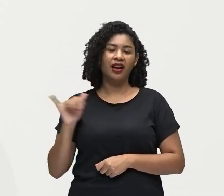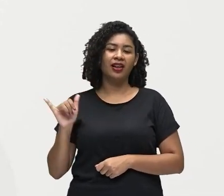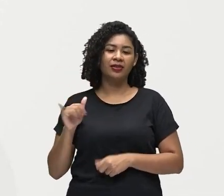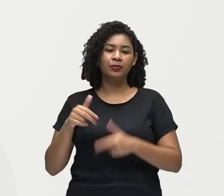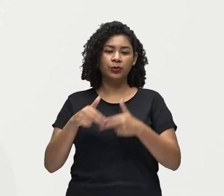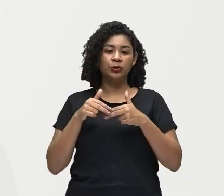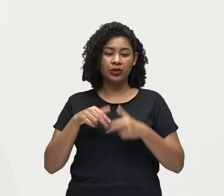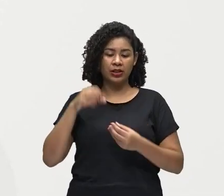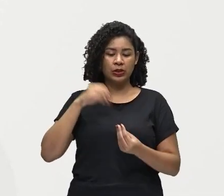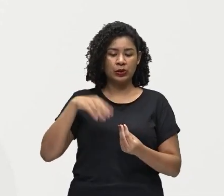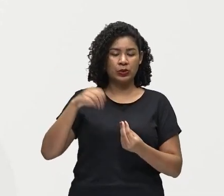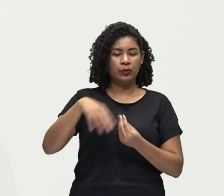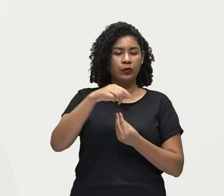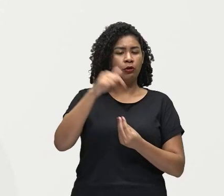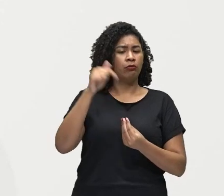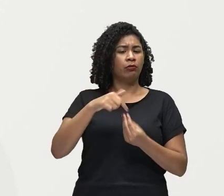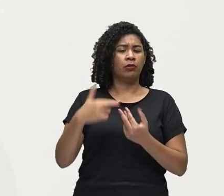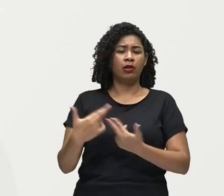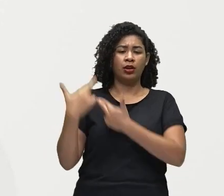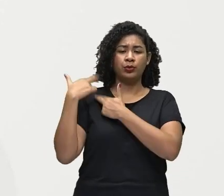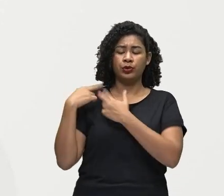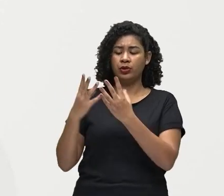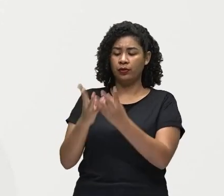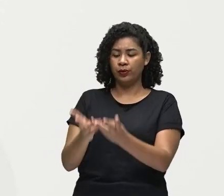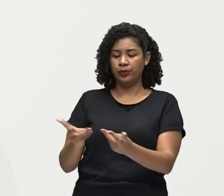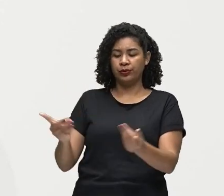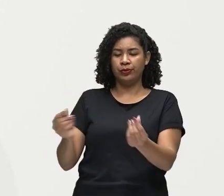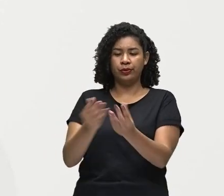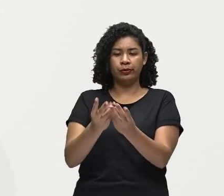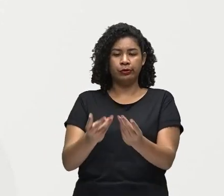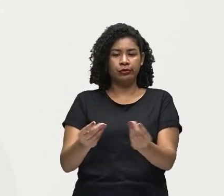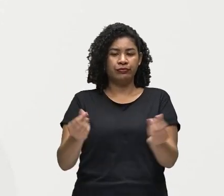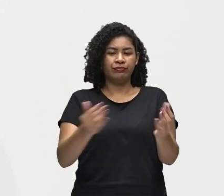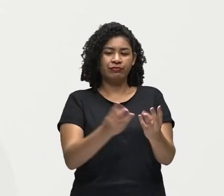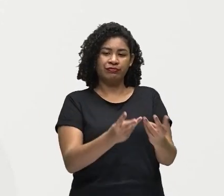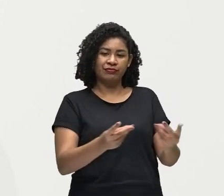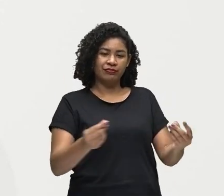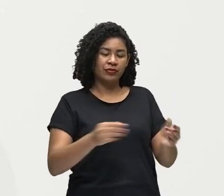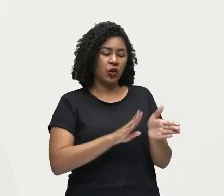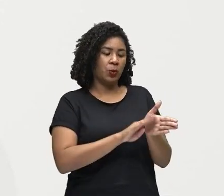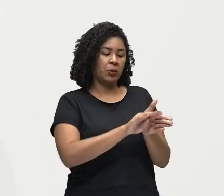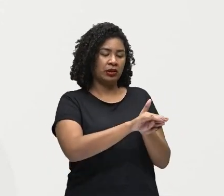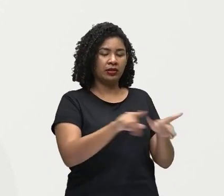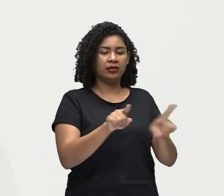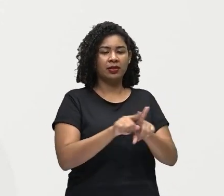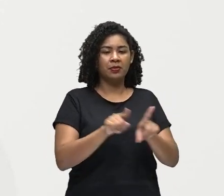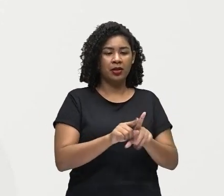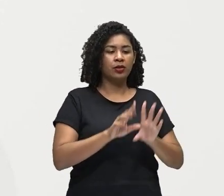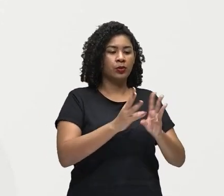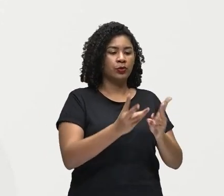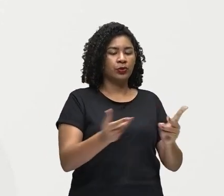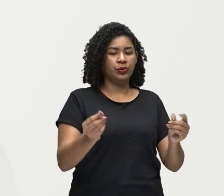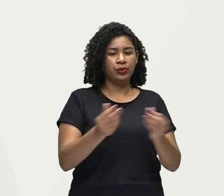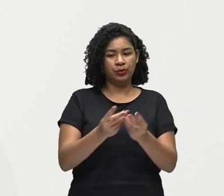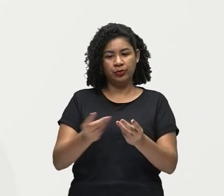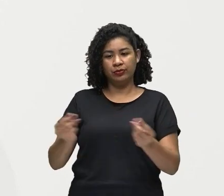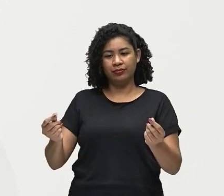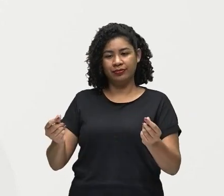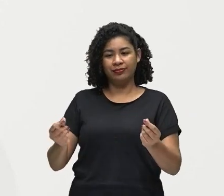vai decompor essa matéria são os fungos ou as bactérias presentes aí no caso